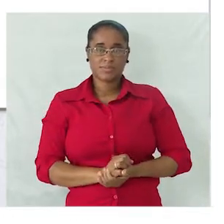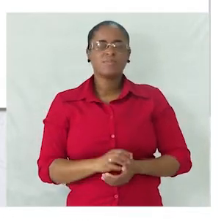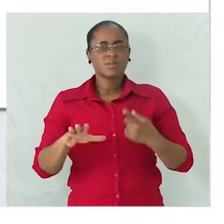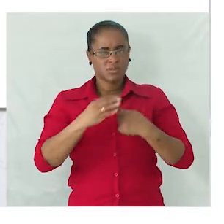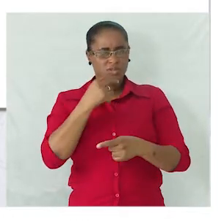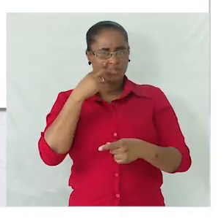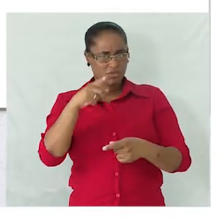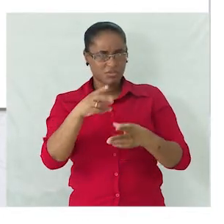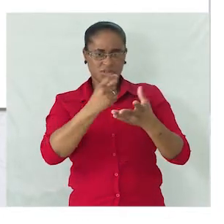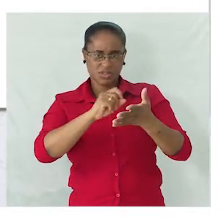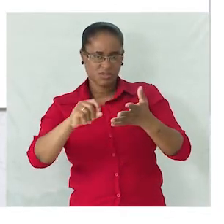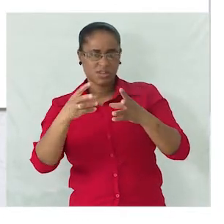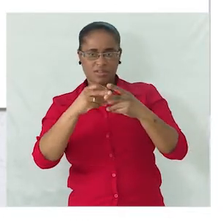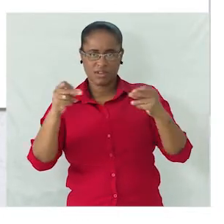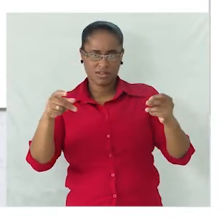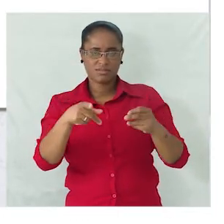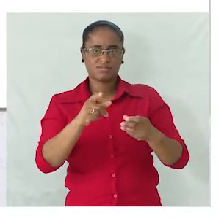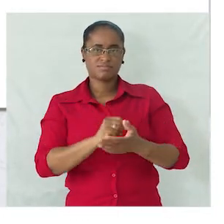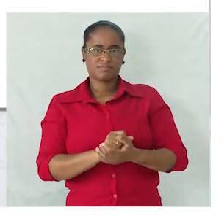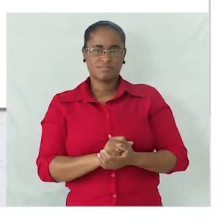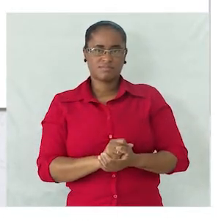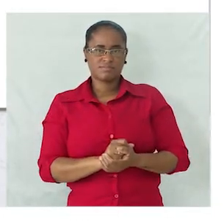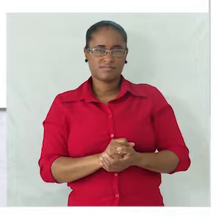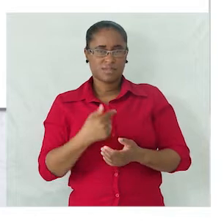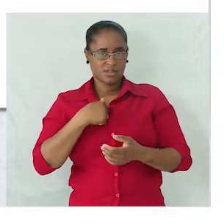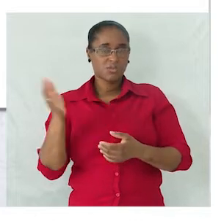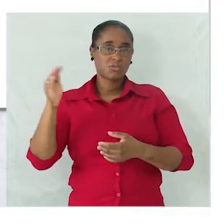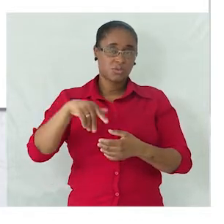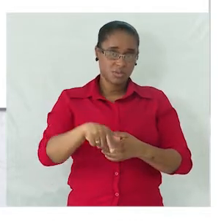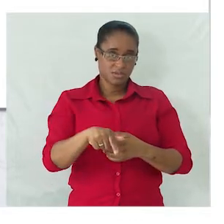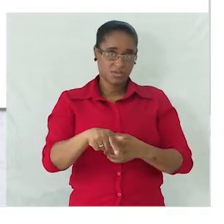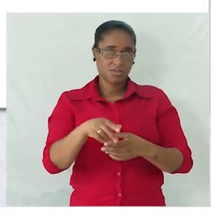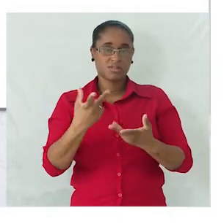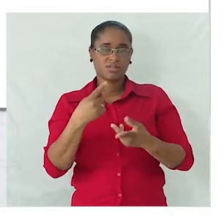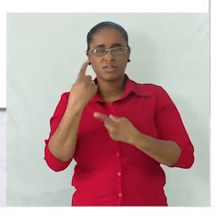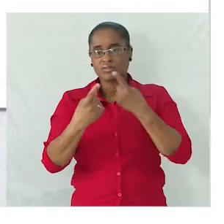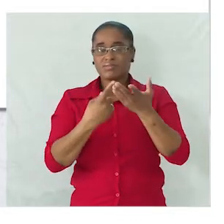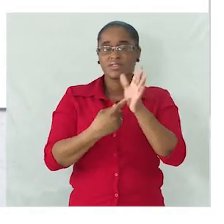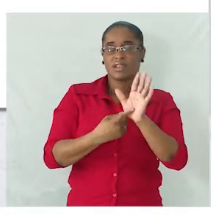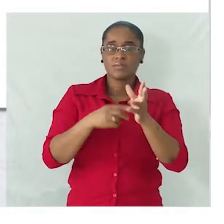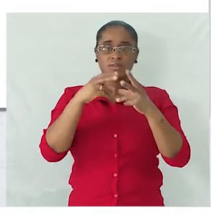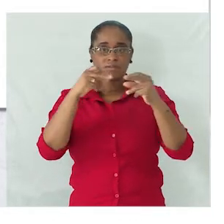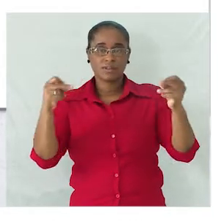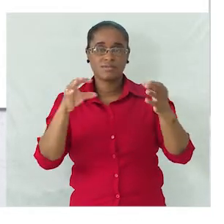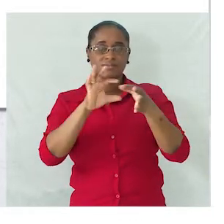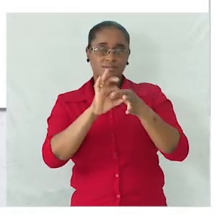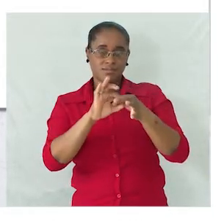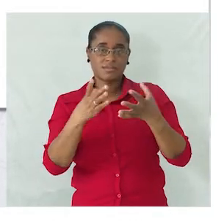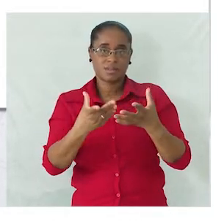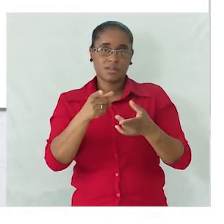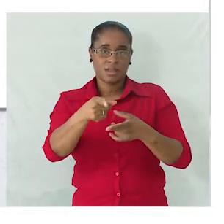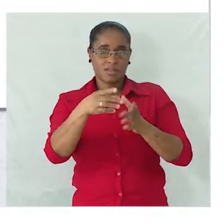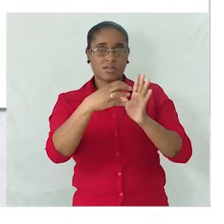Conseguiram escrever as frases? Eu trouxe aqui algumas sugestões de frases relacionadas com